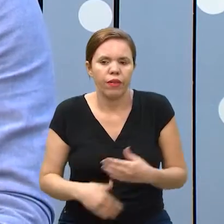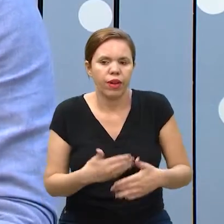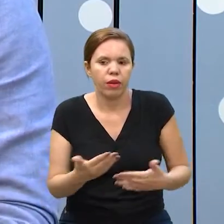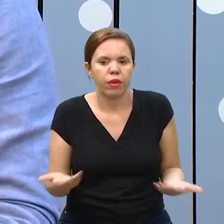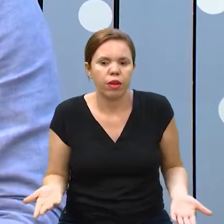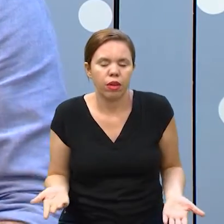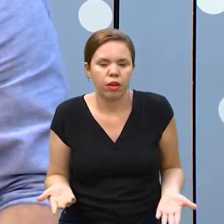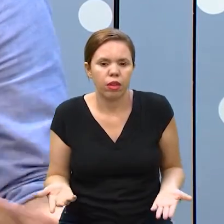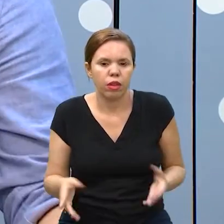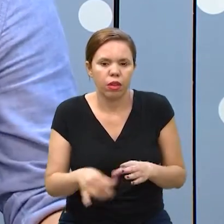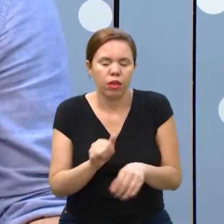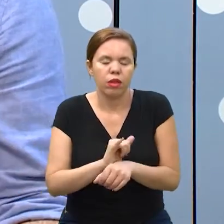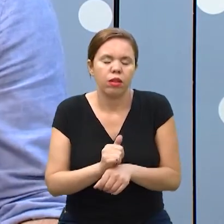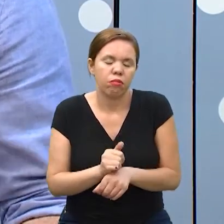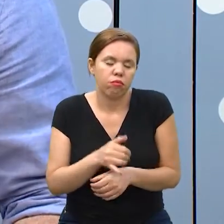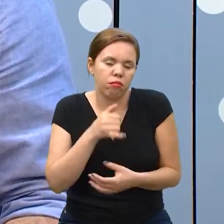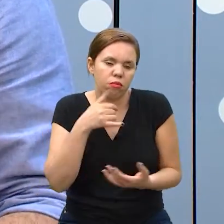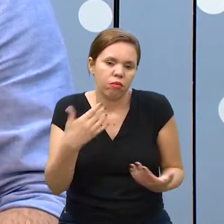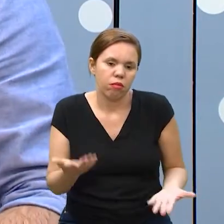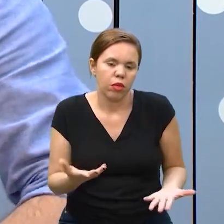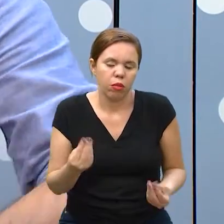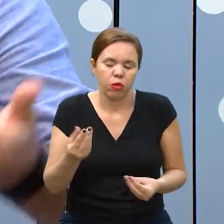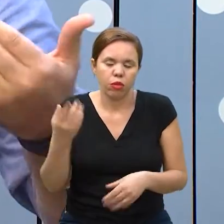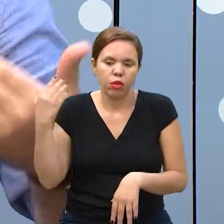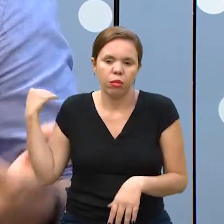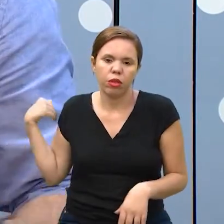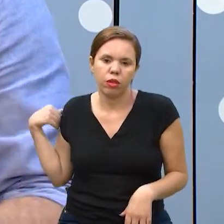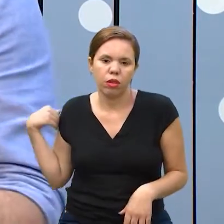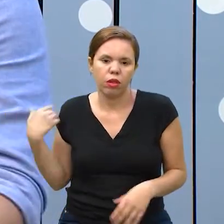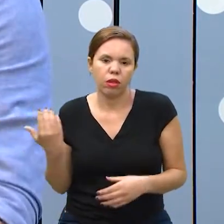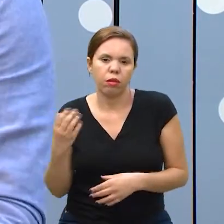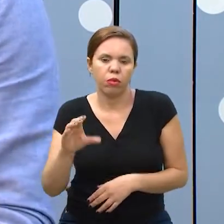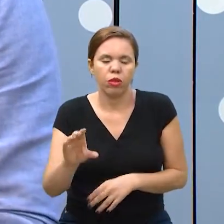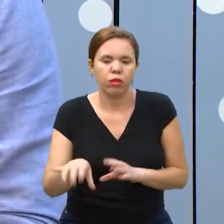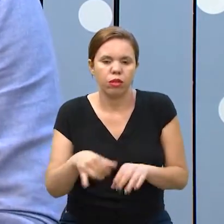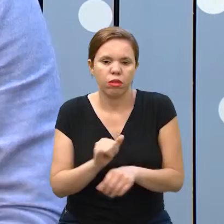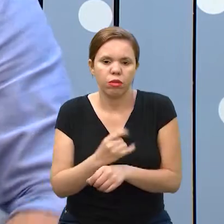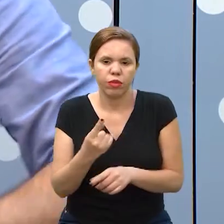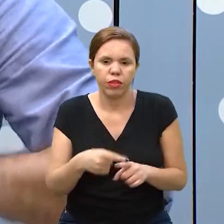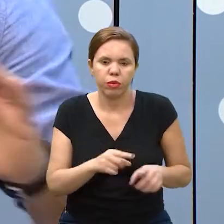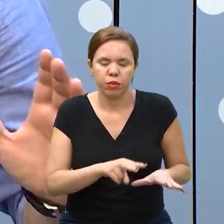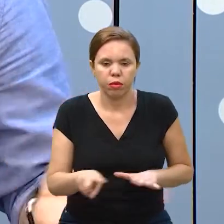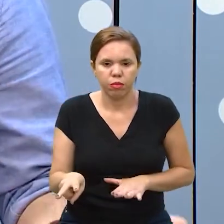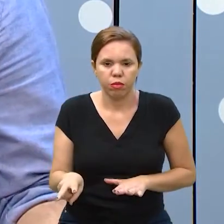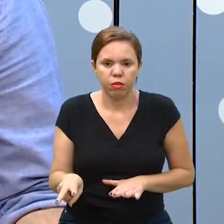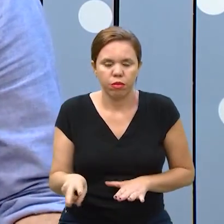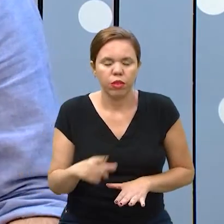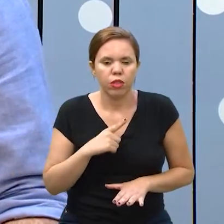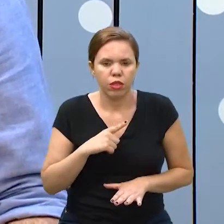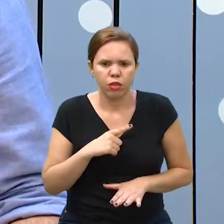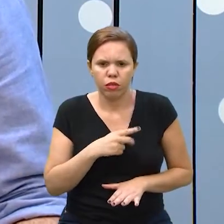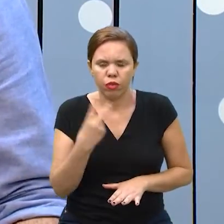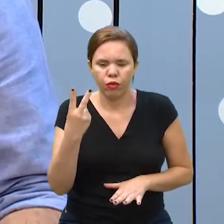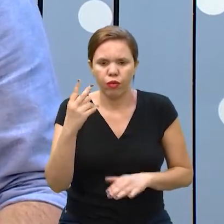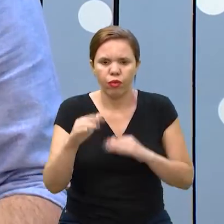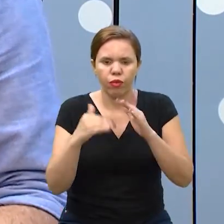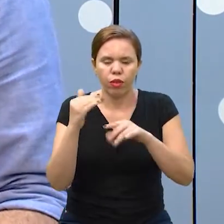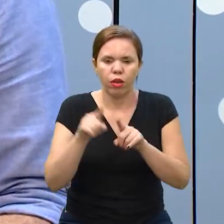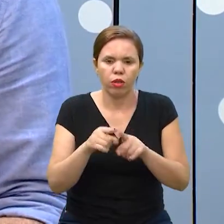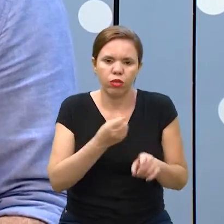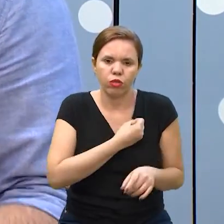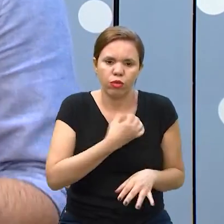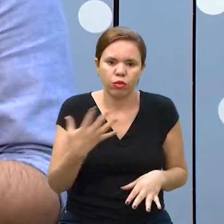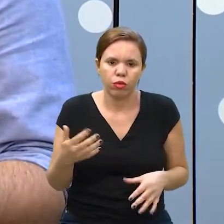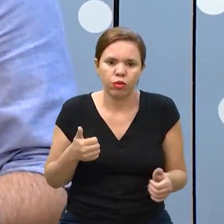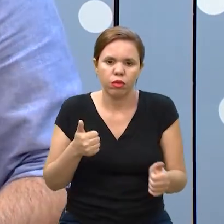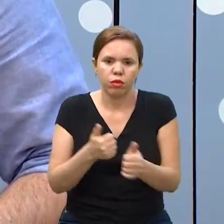é a frequência. Então, no YouTube, por exemplo, há muito tempo atrás, se você postasse um vídeo uma vez por semana, você mantinha uma boa relevância.